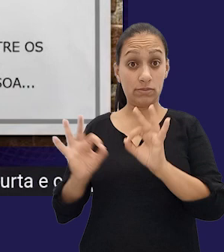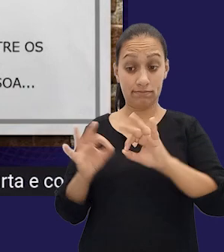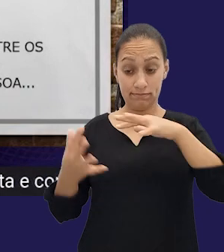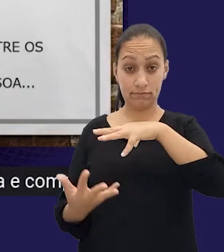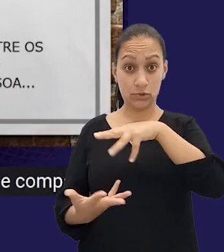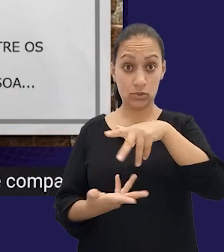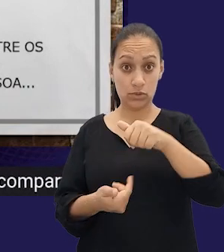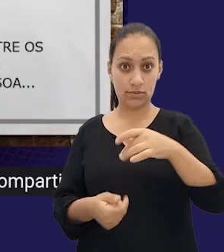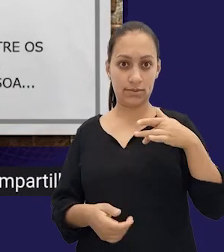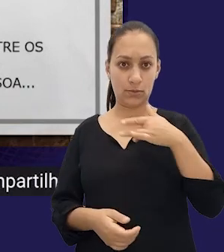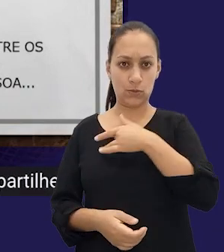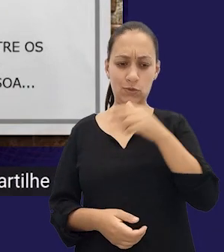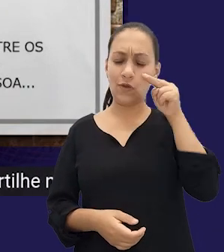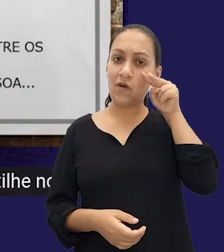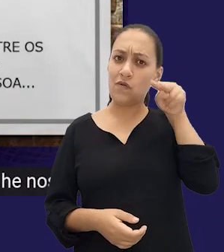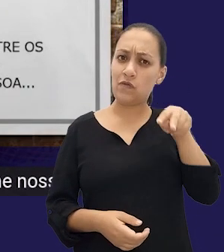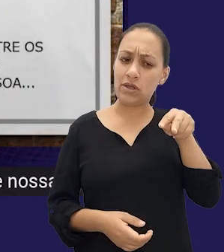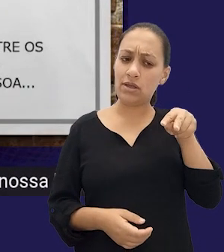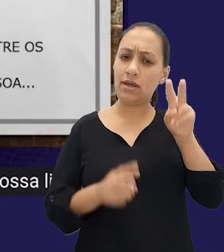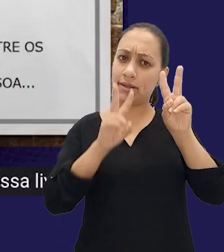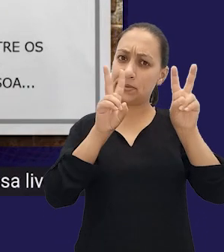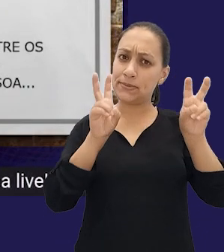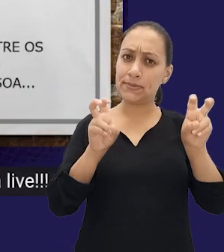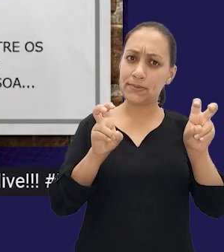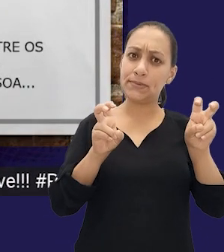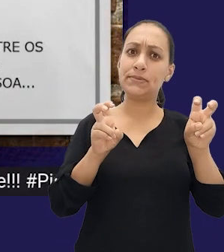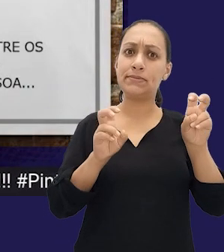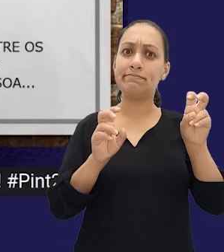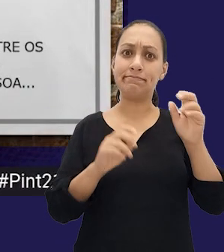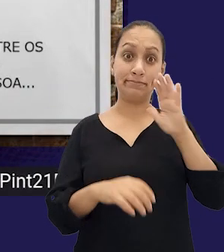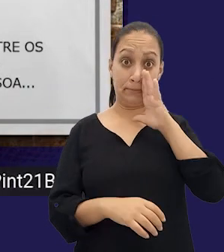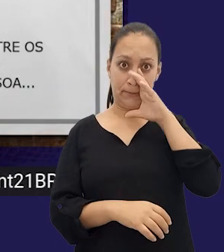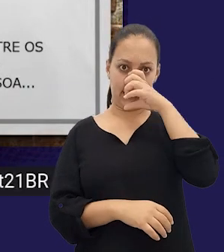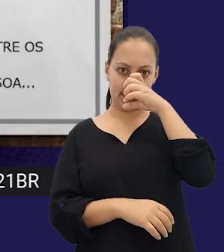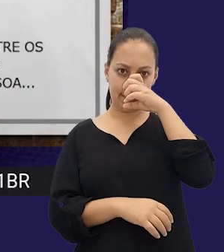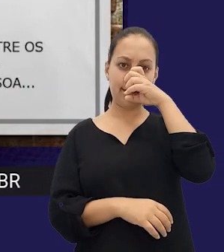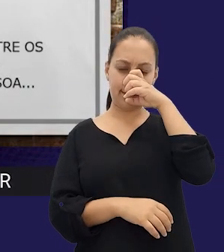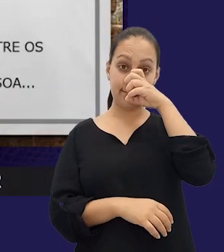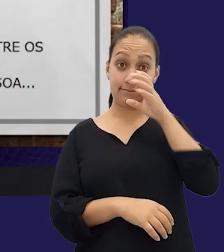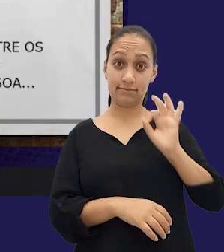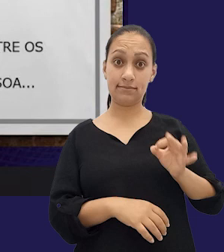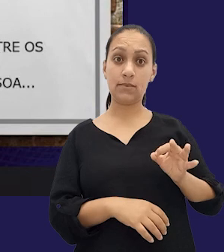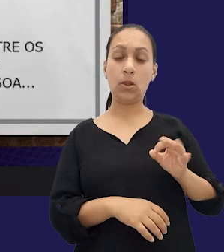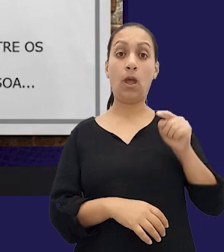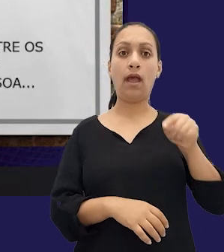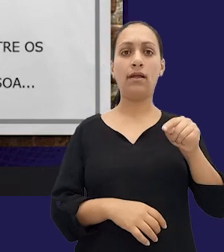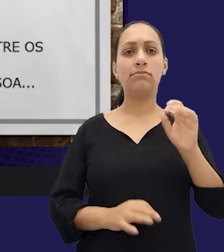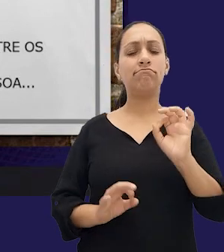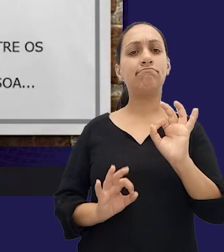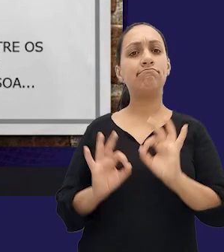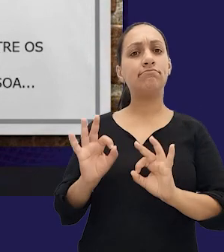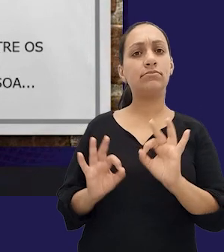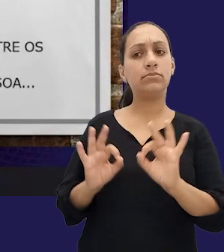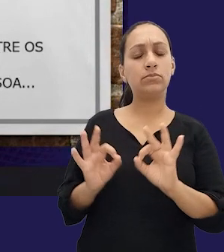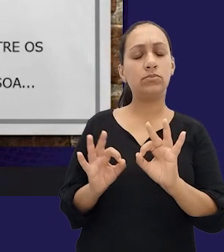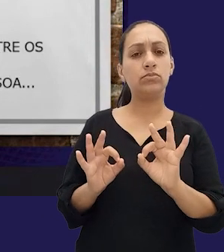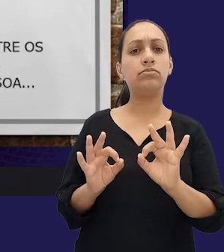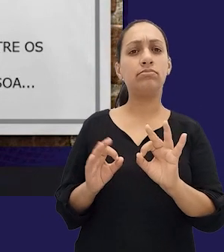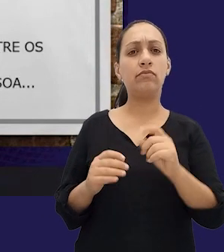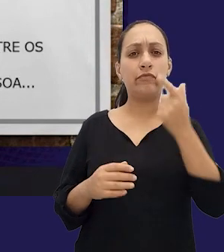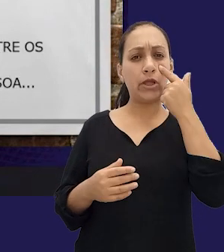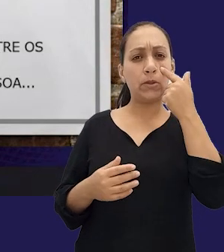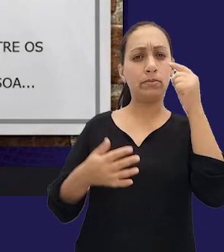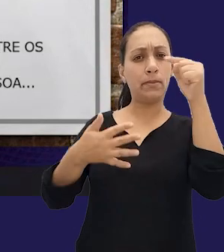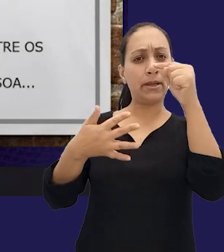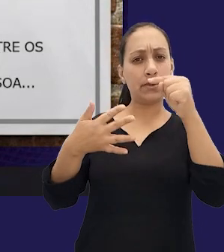né, olhava com atenção para isso tudo, para essa questão da resistência, ela elaborou, né, a partir de muitos